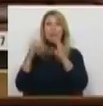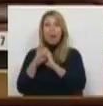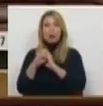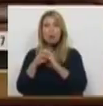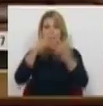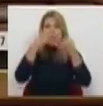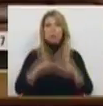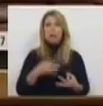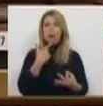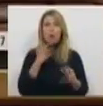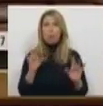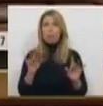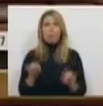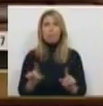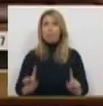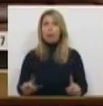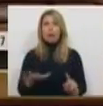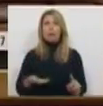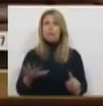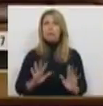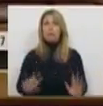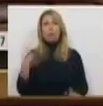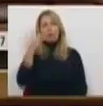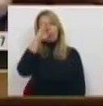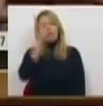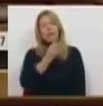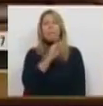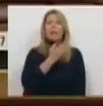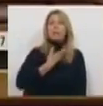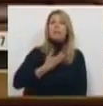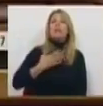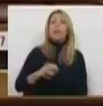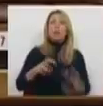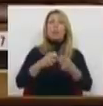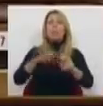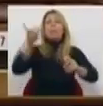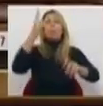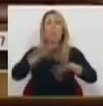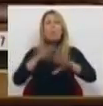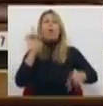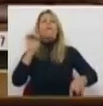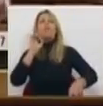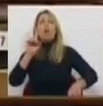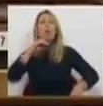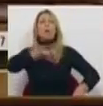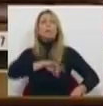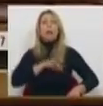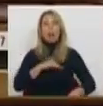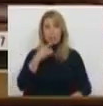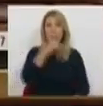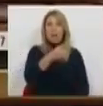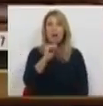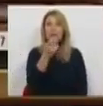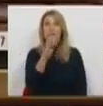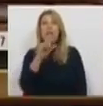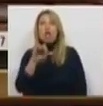se brincar com ela. Nós sabemos, para PSD, para CDS, o problema não é o valor dos salários, que diga Sérgio Monteiro, que tem um